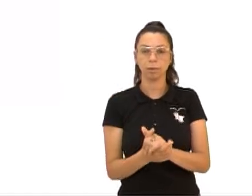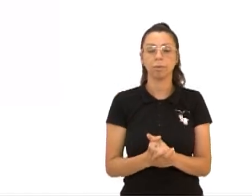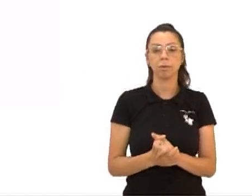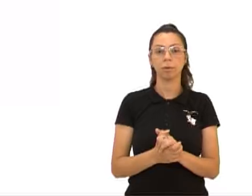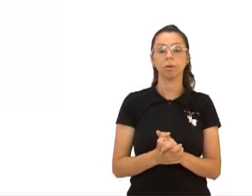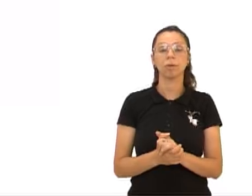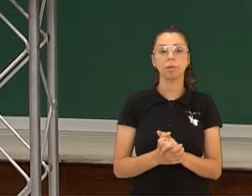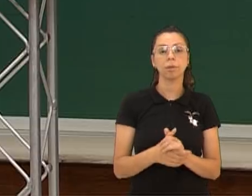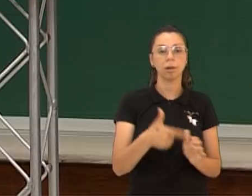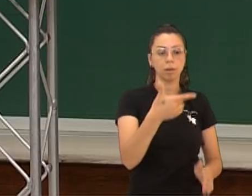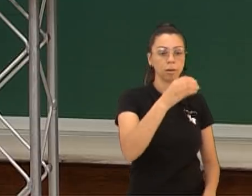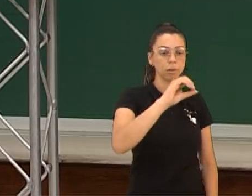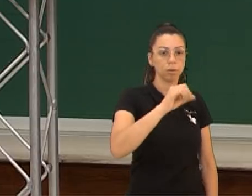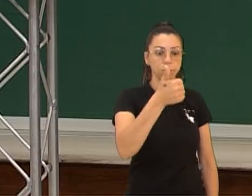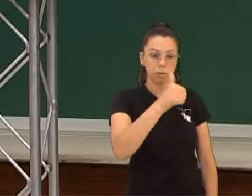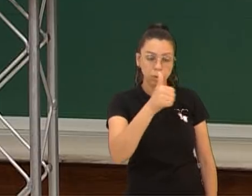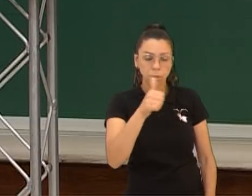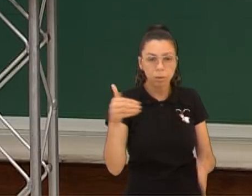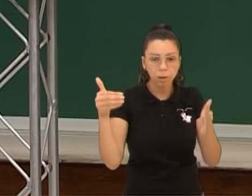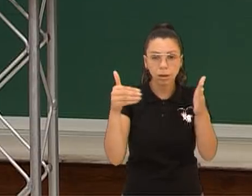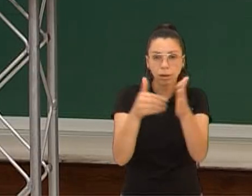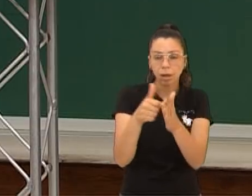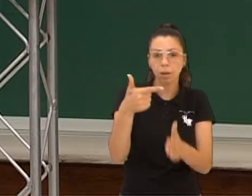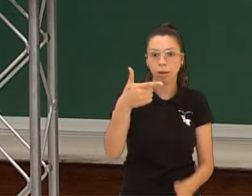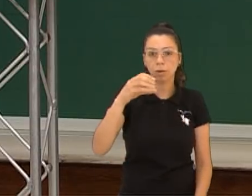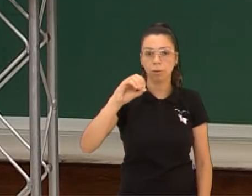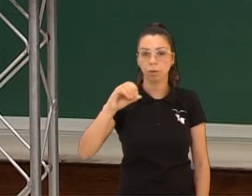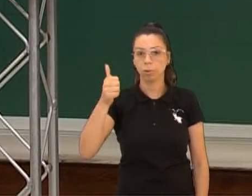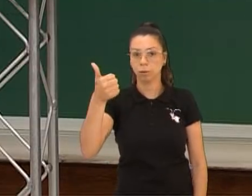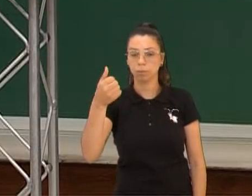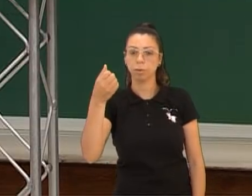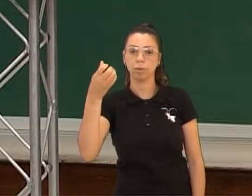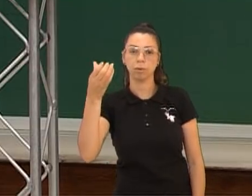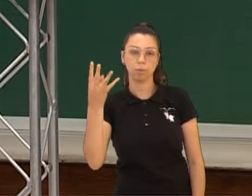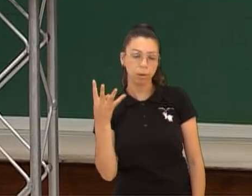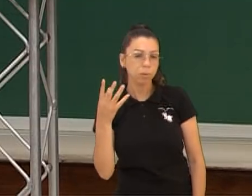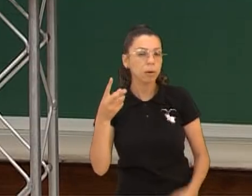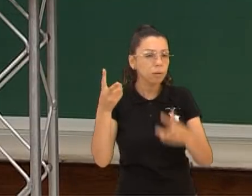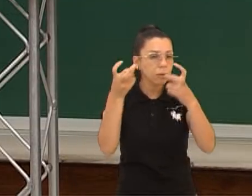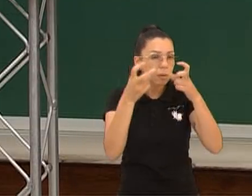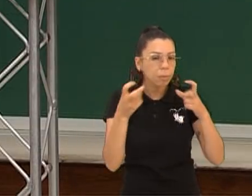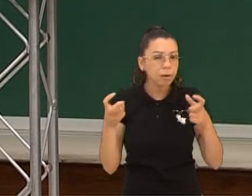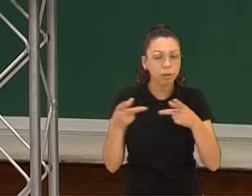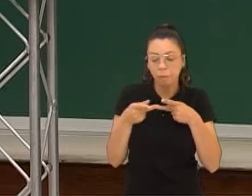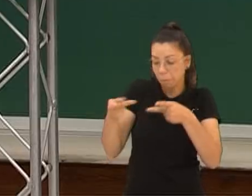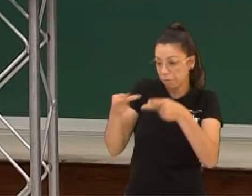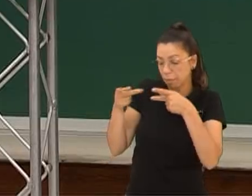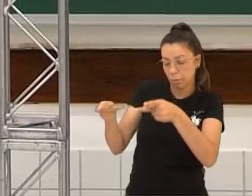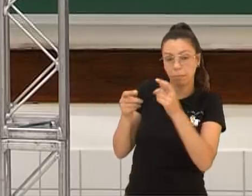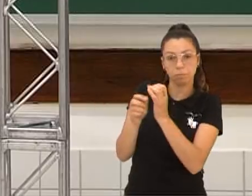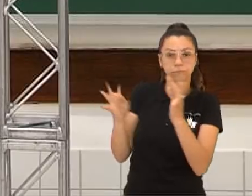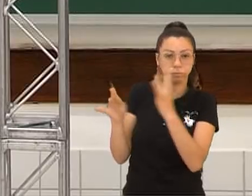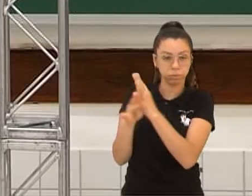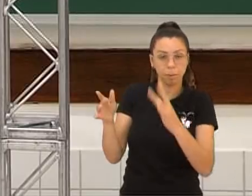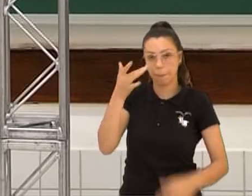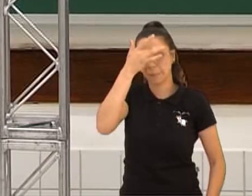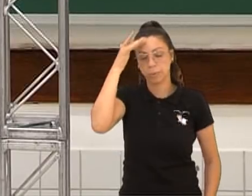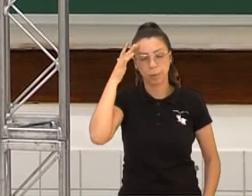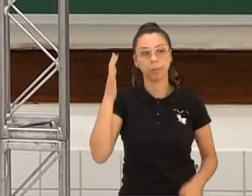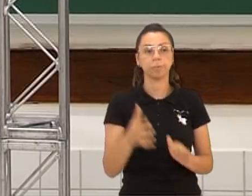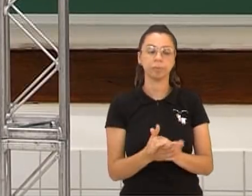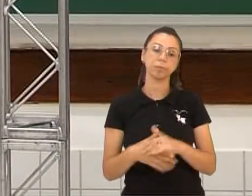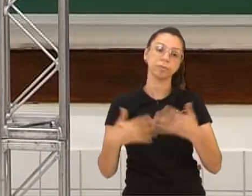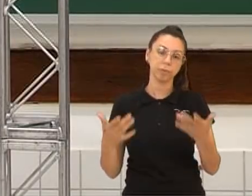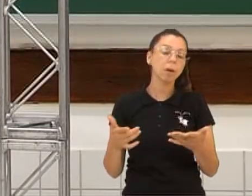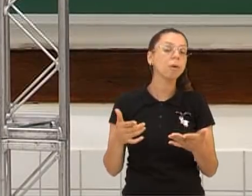2014, 56 milhões de pessoas visitaram o continente africano. Beleza, galera? Então, conhecemos um pouco mais aí